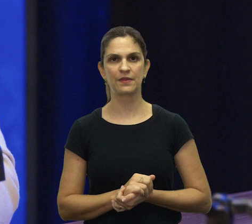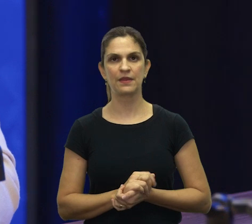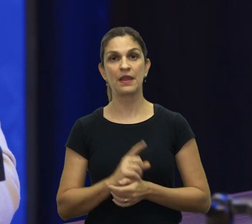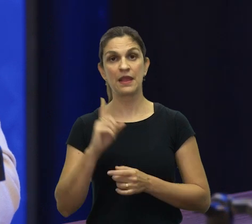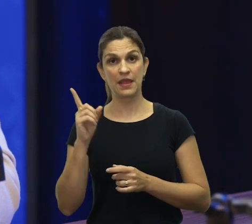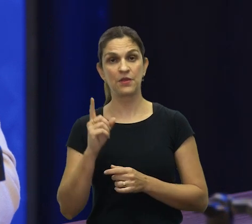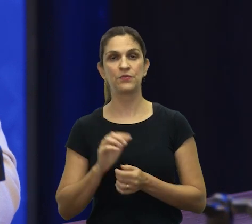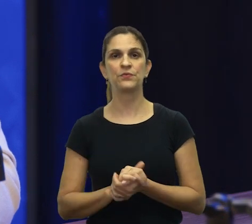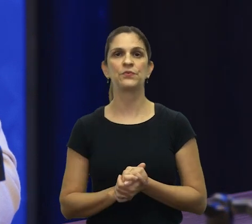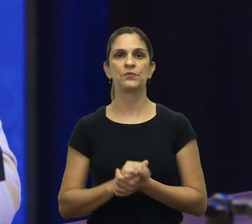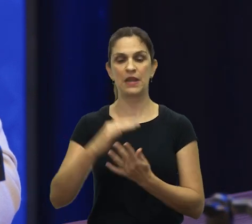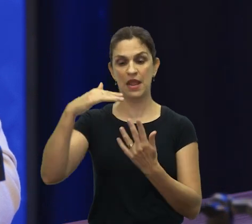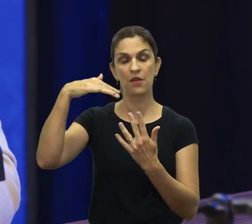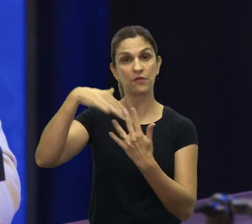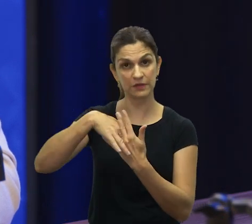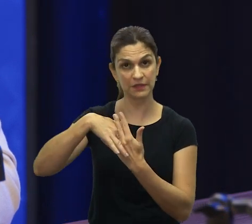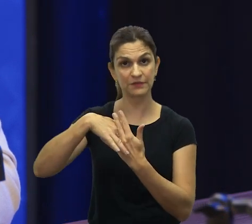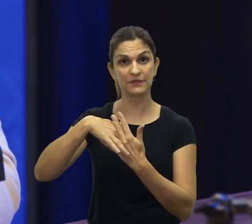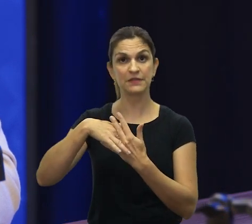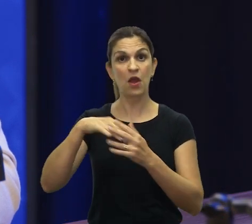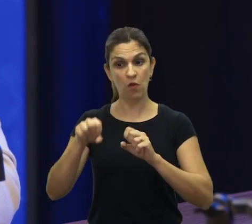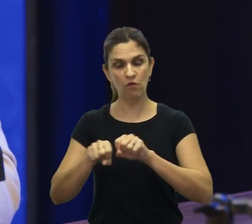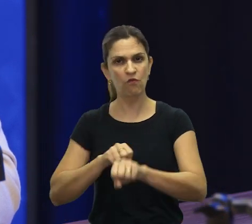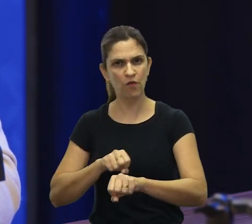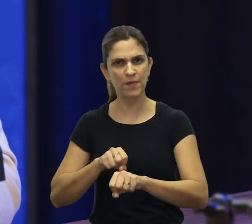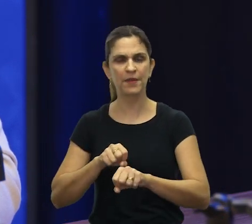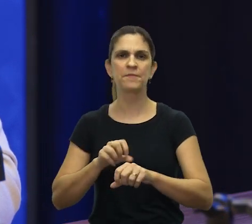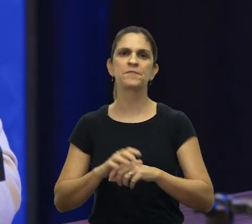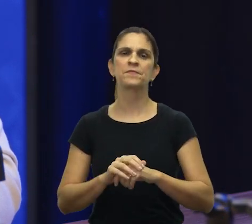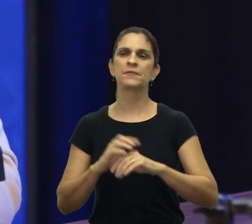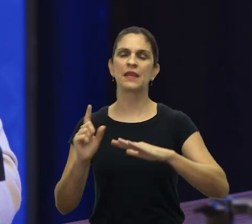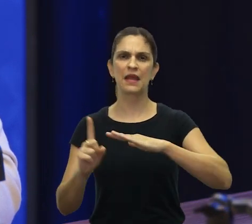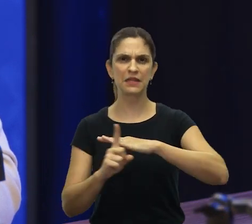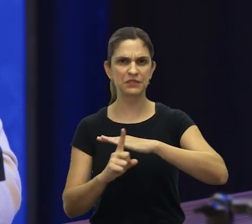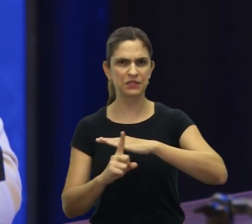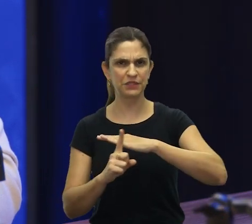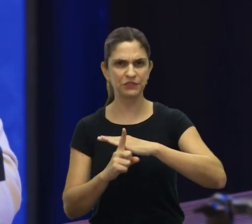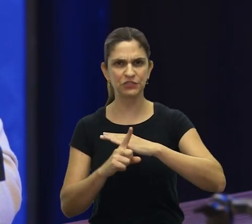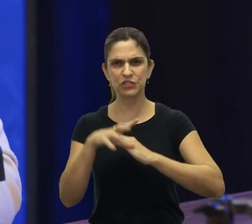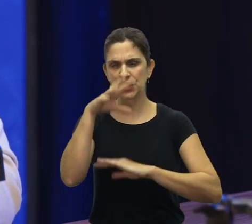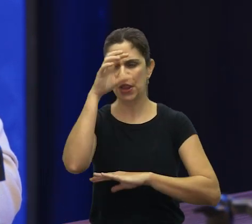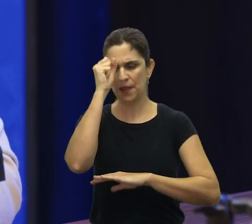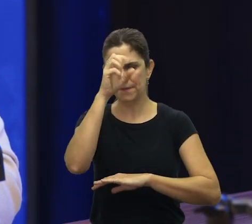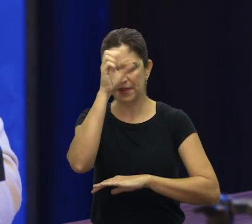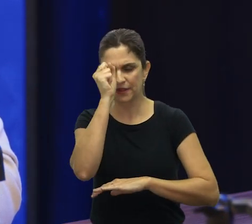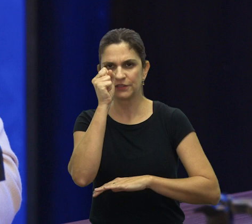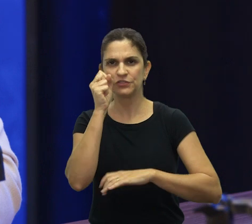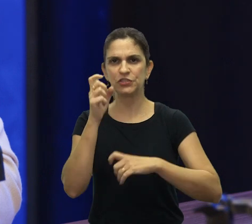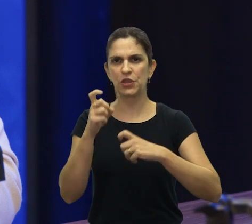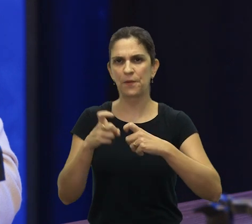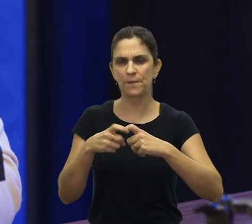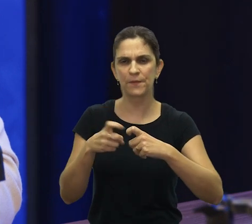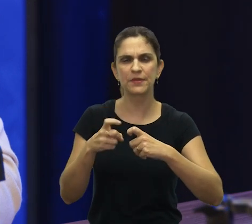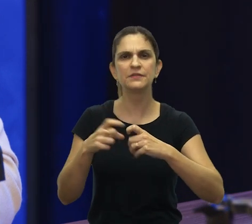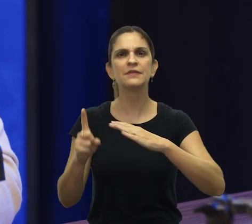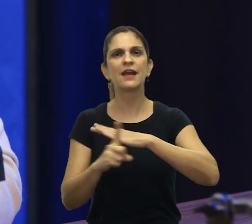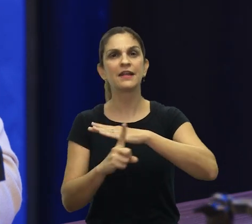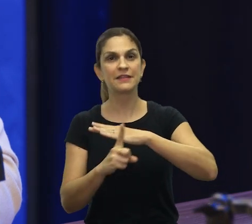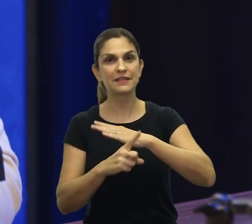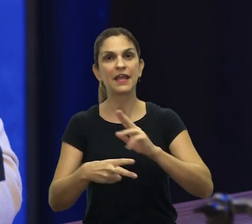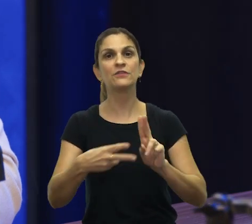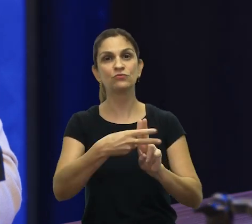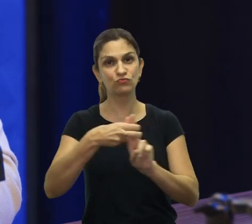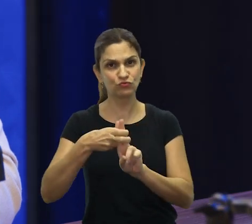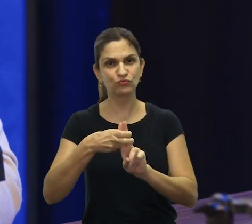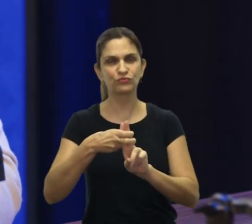eu me formei na Universidade Federal do Mato Grosso do Sul. Então, a gente aprendeu medicina atendendo os pacientes